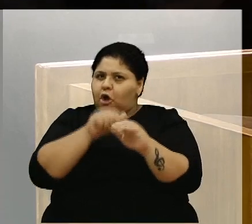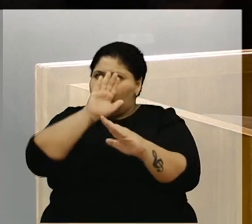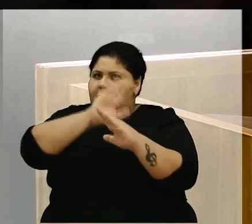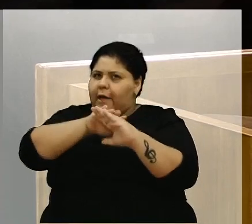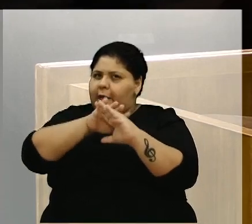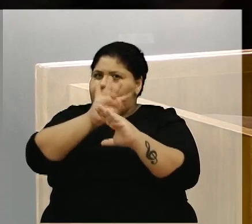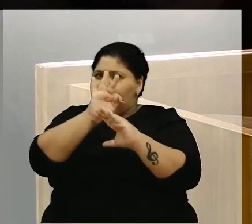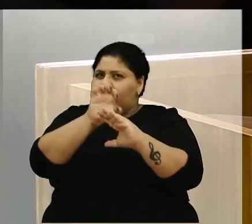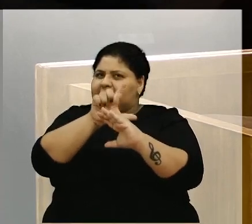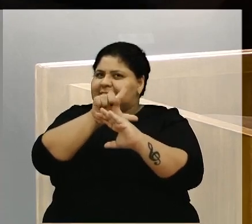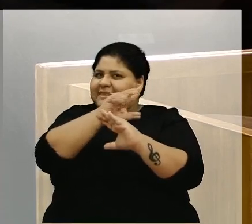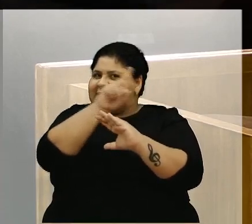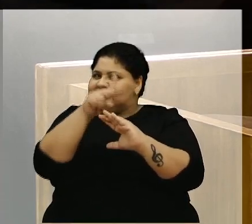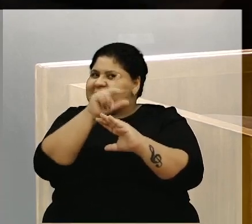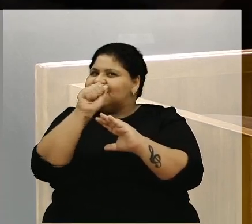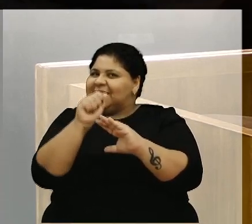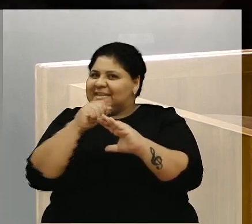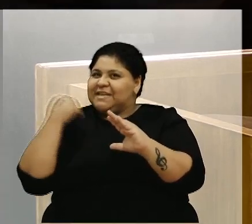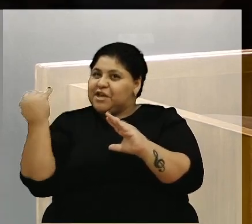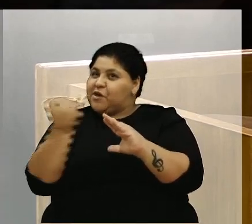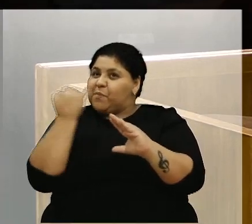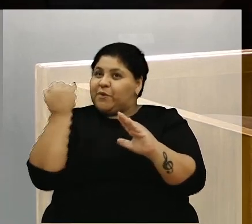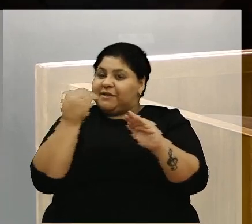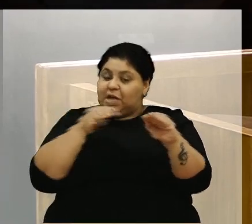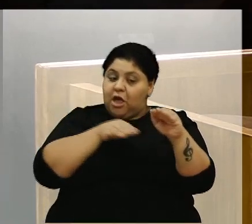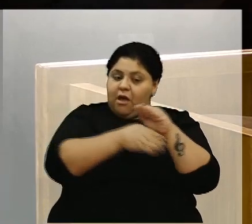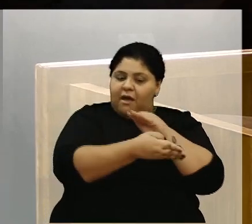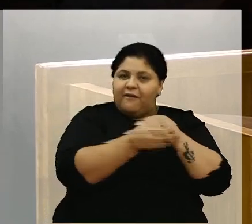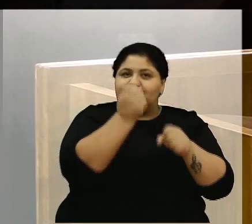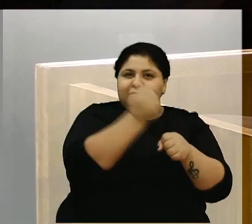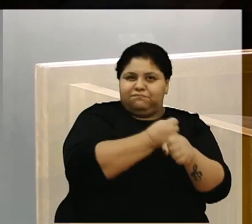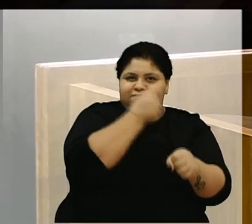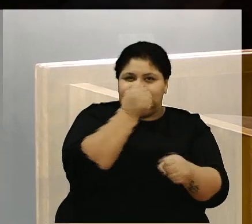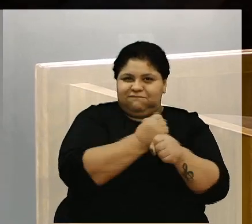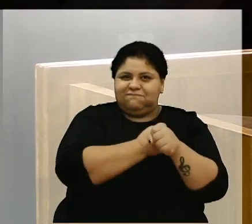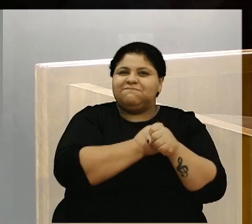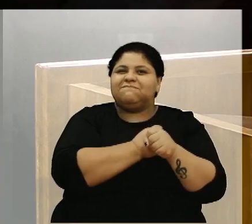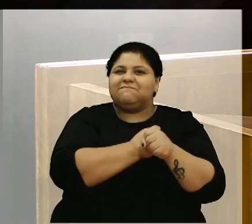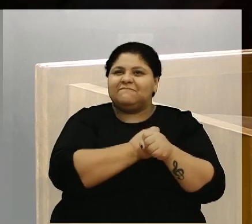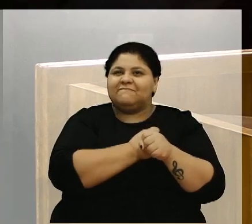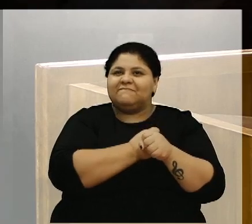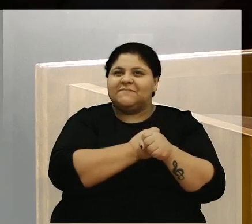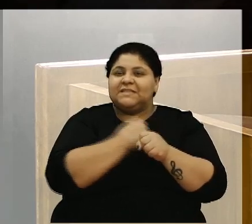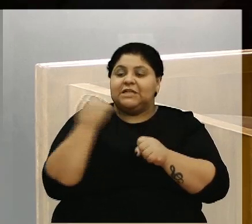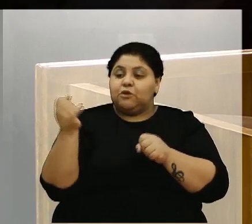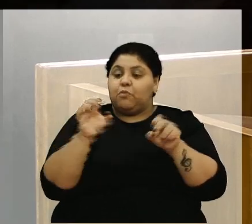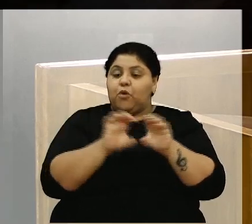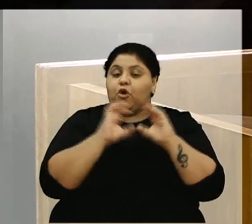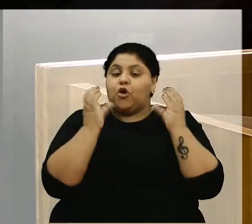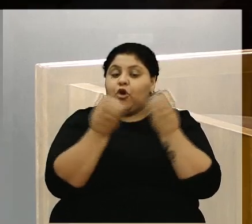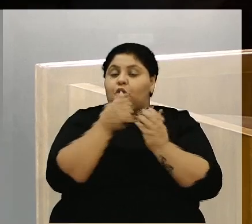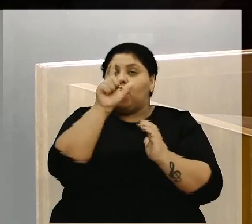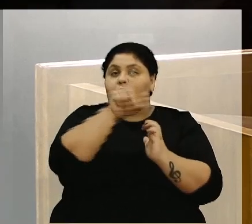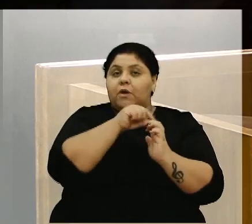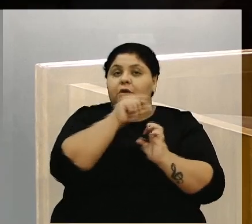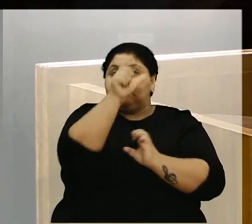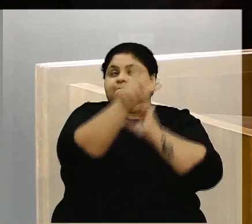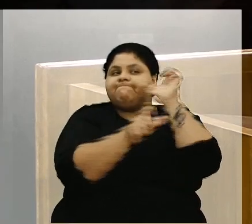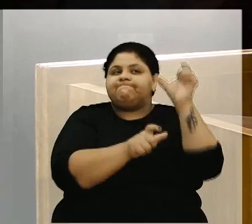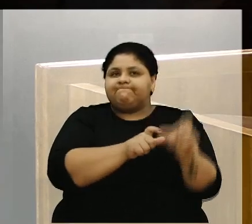banco de materiais social, vereador Zé D'Ambrós, a importância da comunidade, os empresários, as pessoas